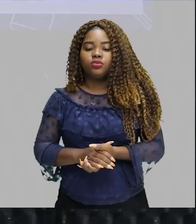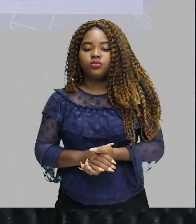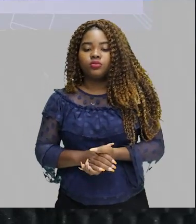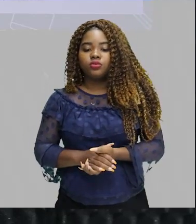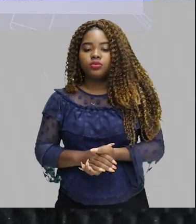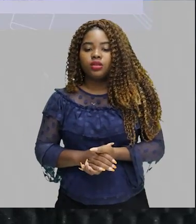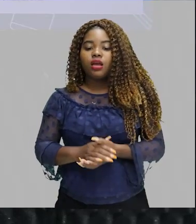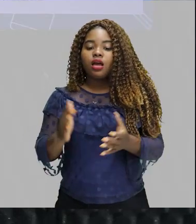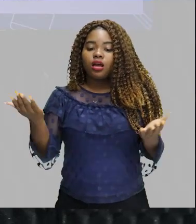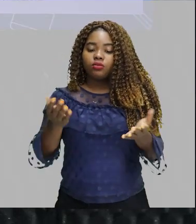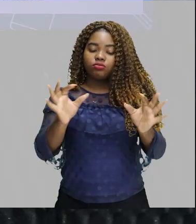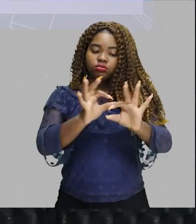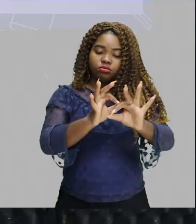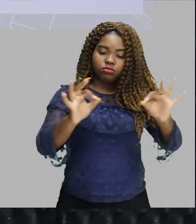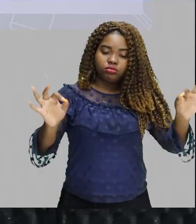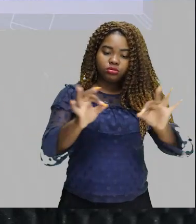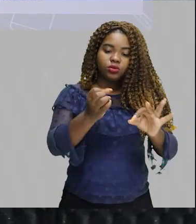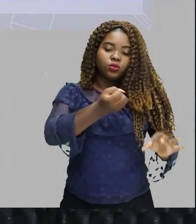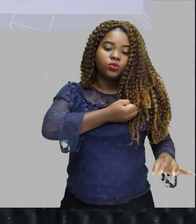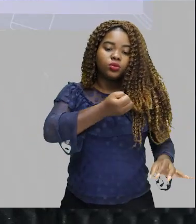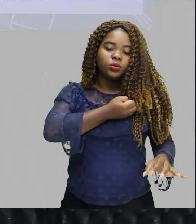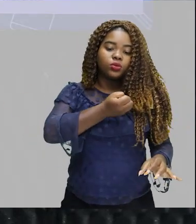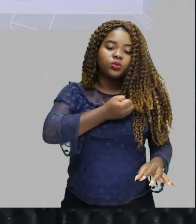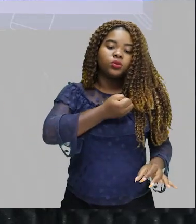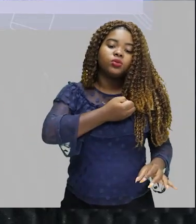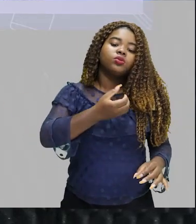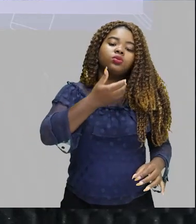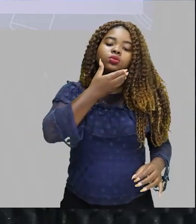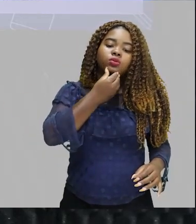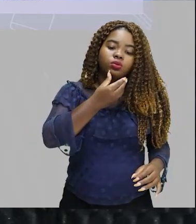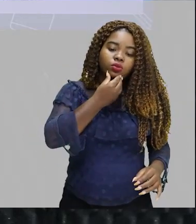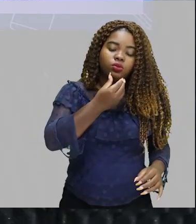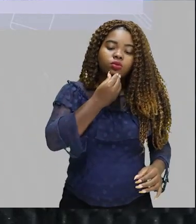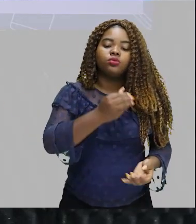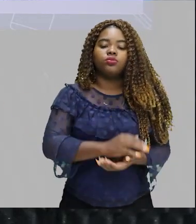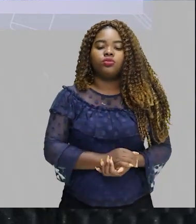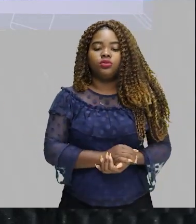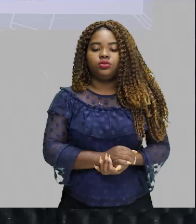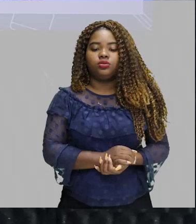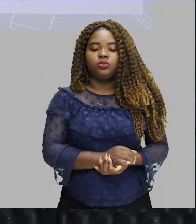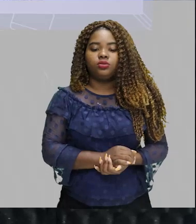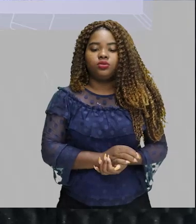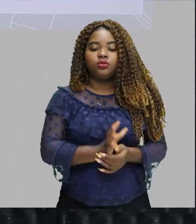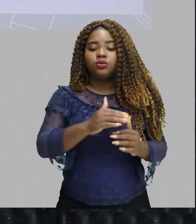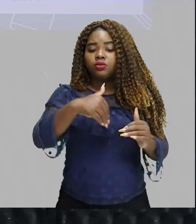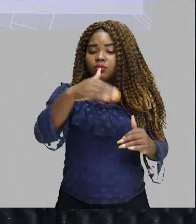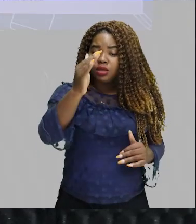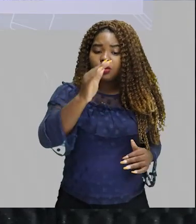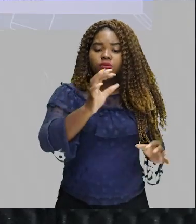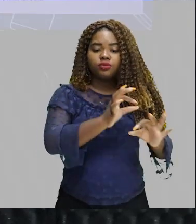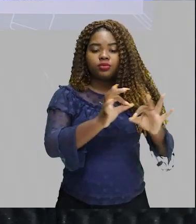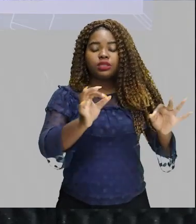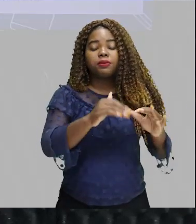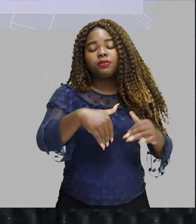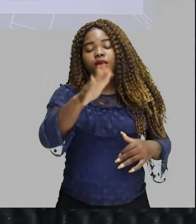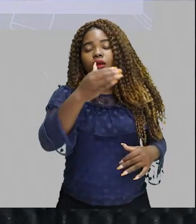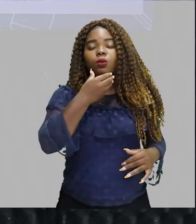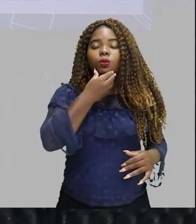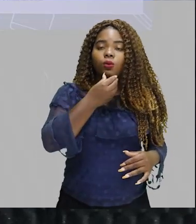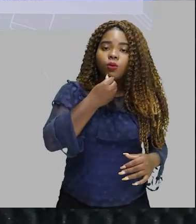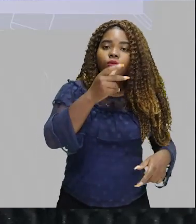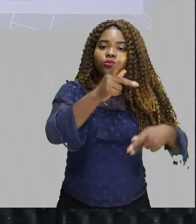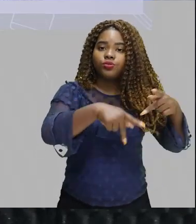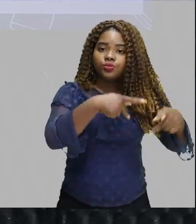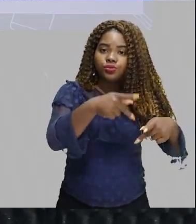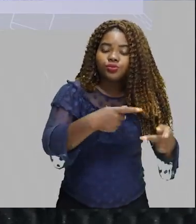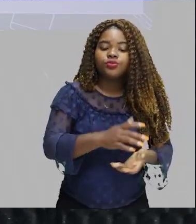lado horizontal, então número de homens, quanto maior for essa barra, significa dizer maior a proporção de